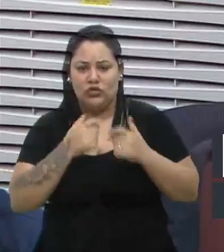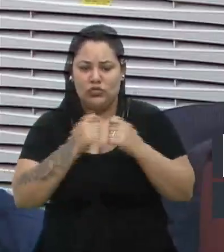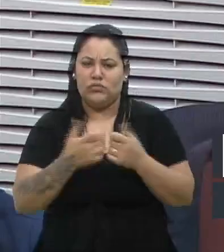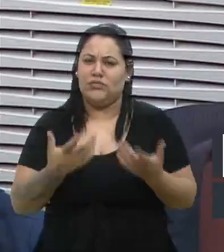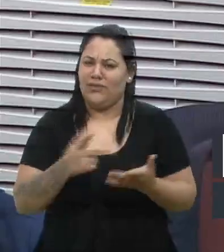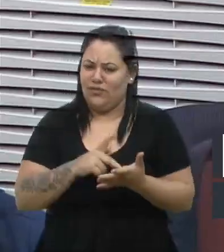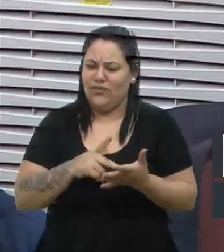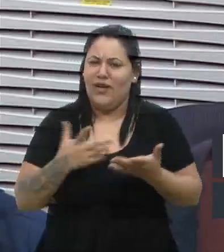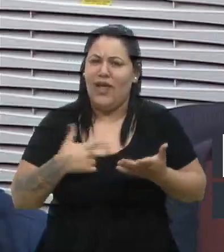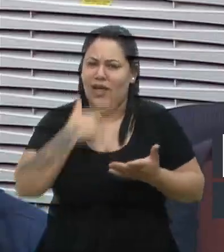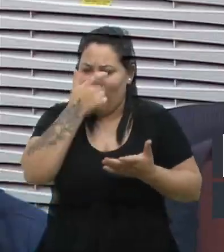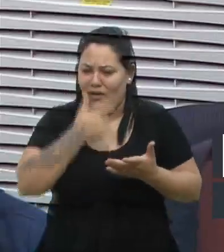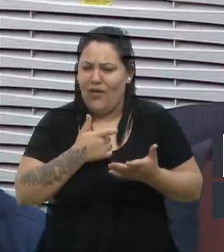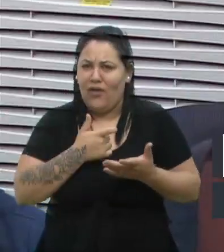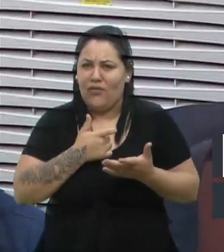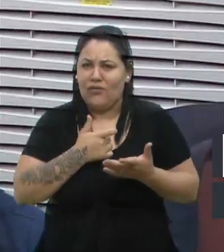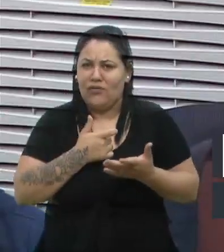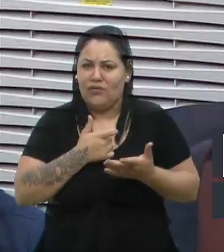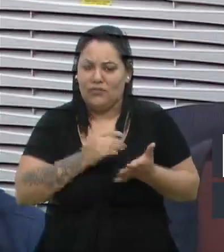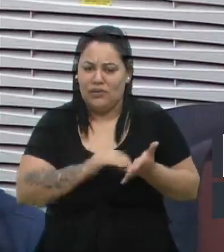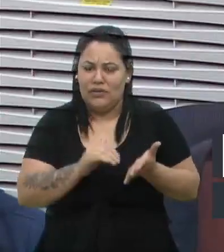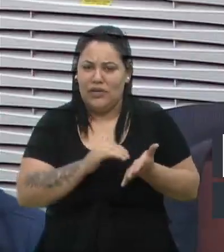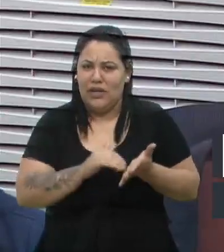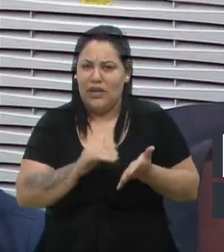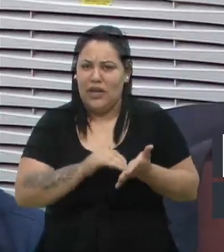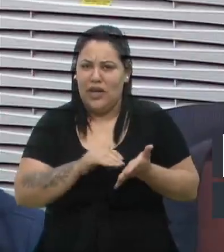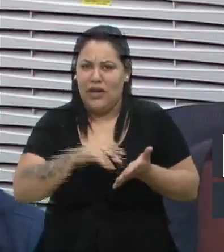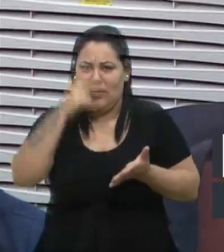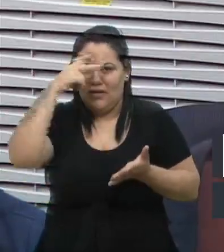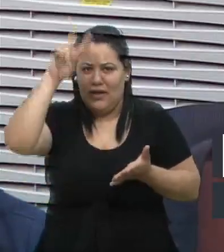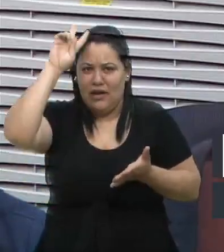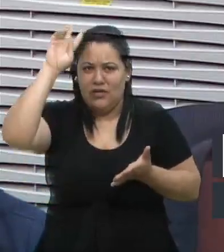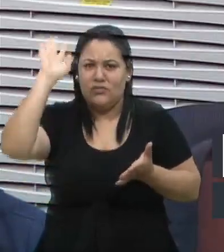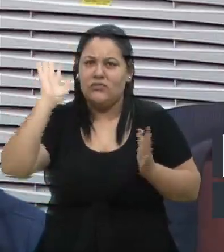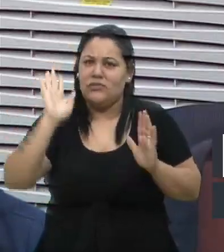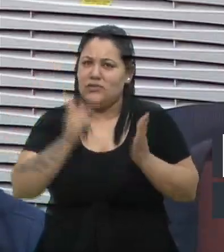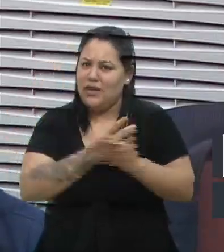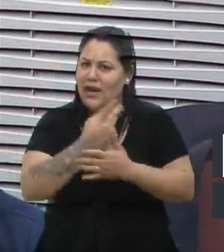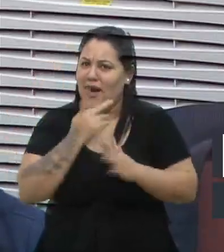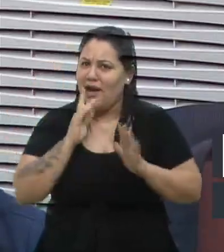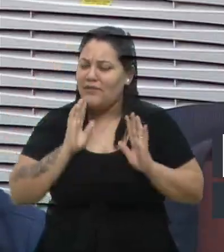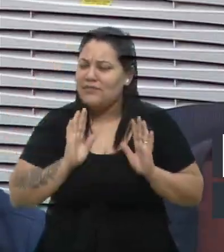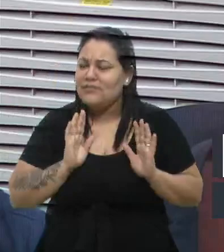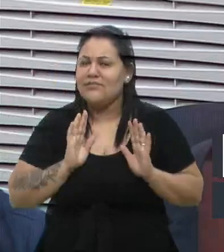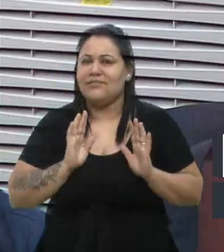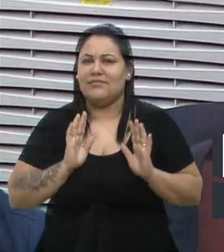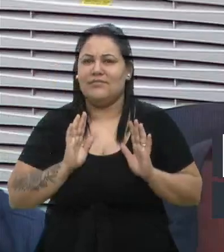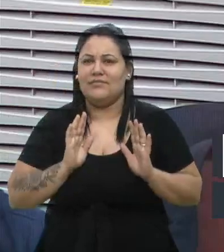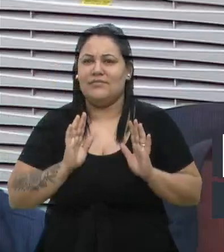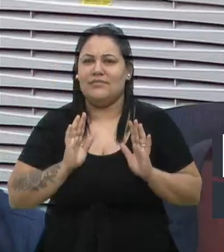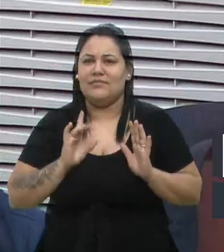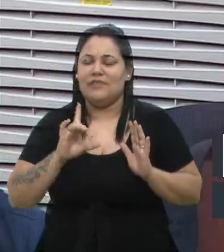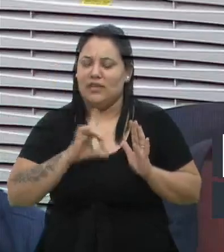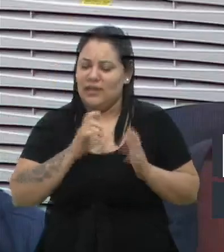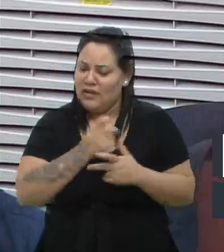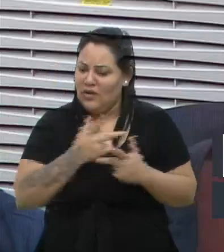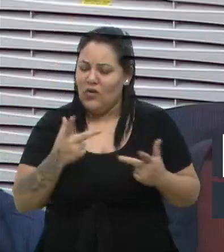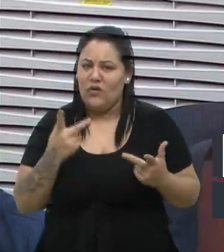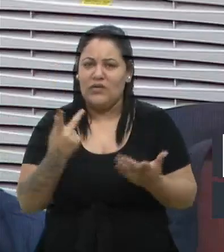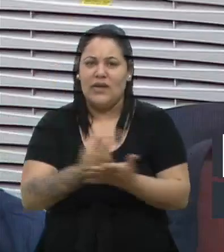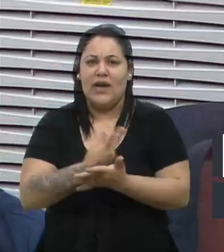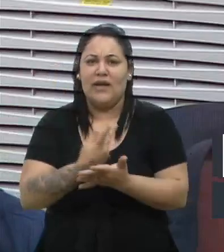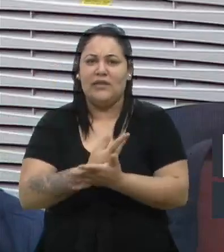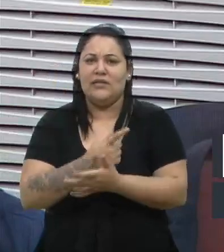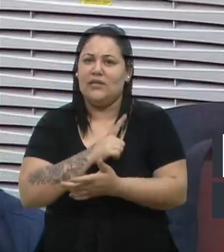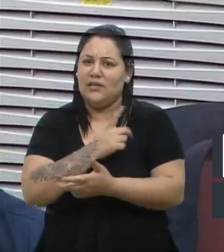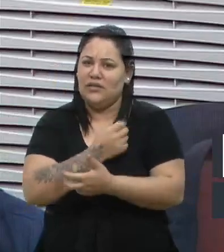Sinceramente, acho que o secretário Edson da Rosa está cometendo equívocos. Tem erro aí na parada, tem coisa